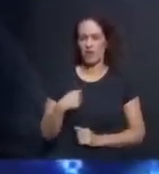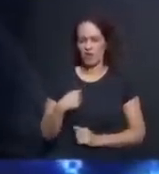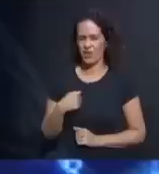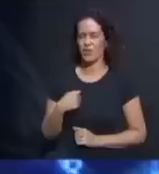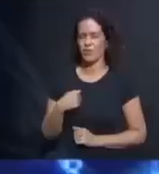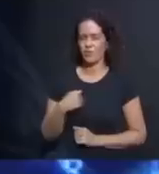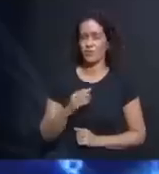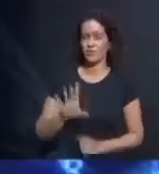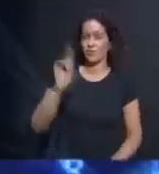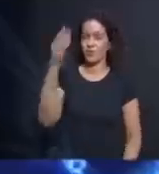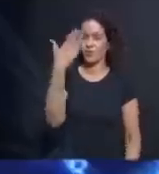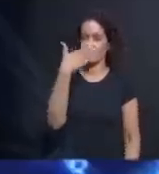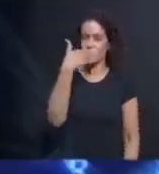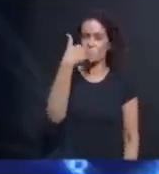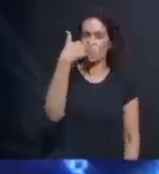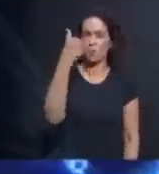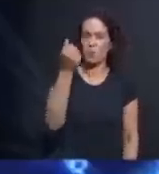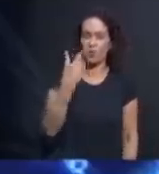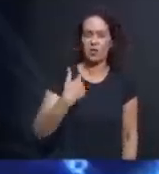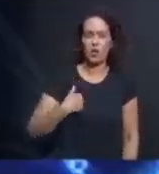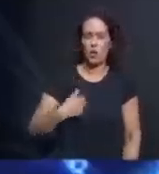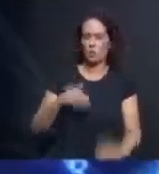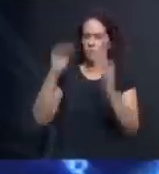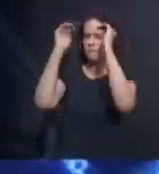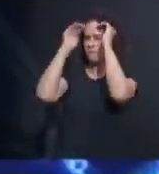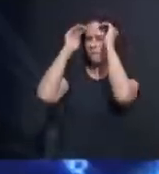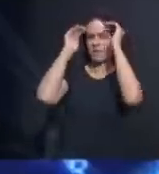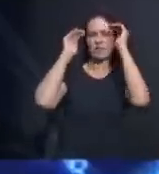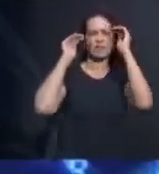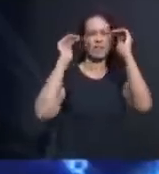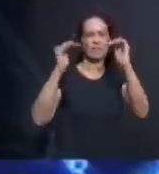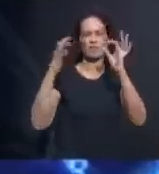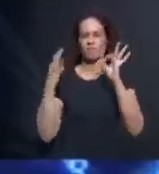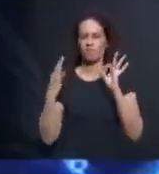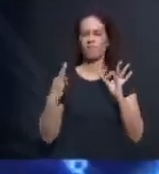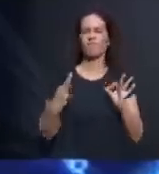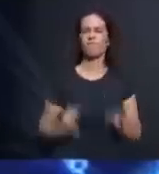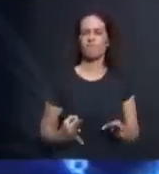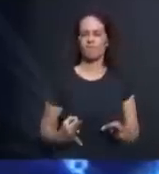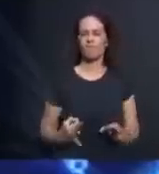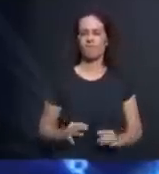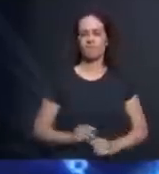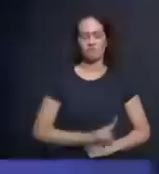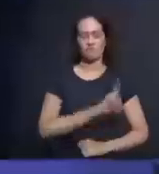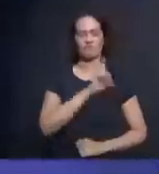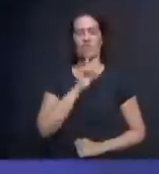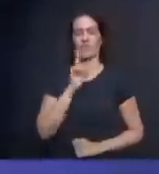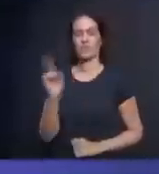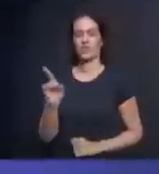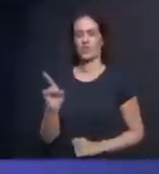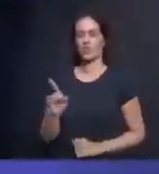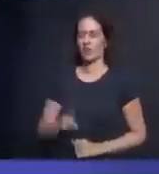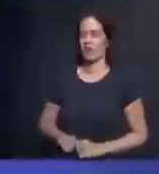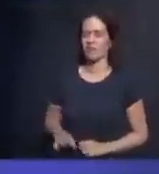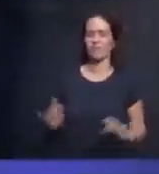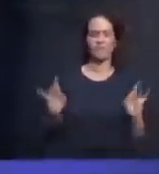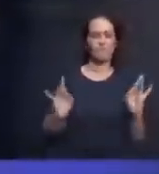do chamado de Deus para minha vida. Esse dia é top demais.